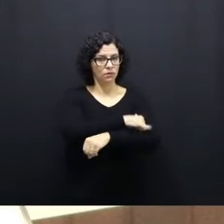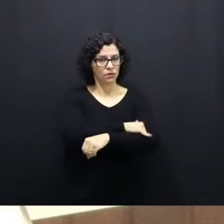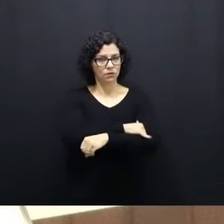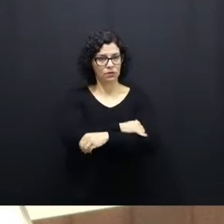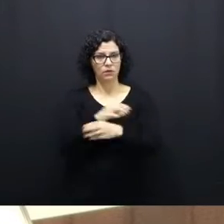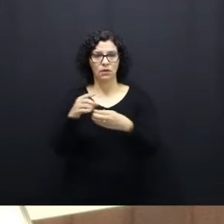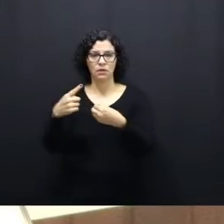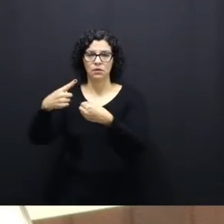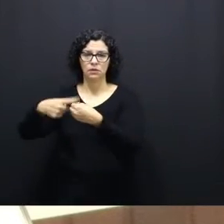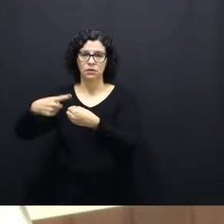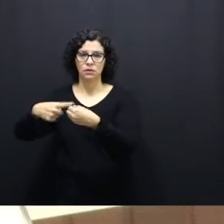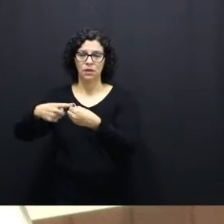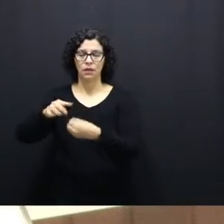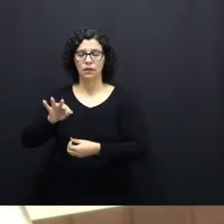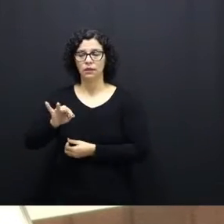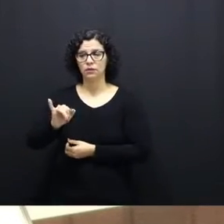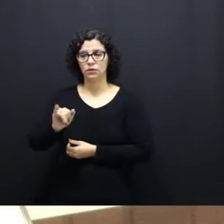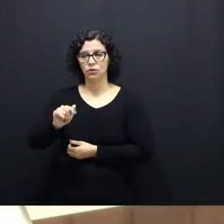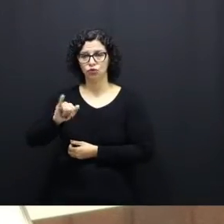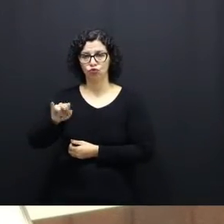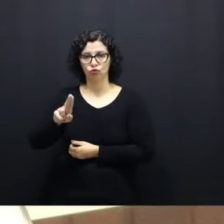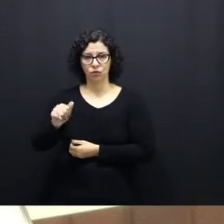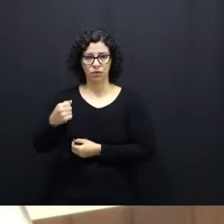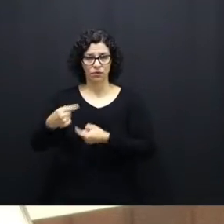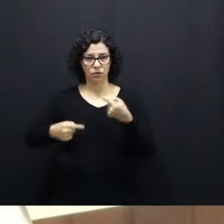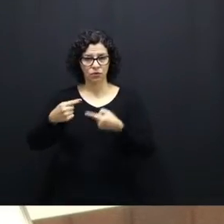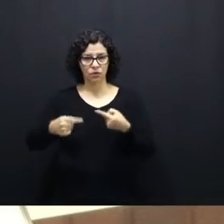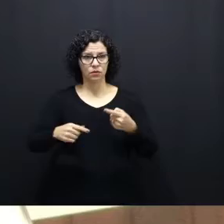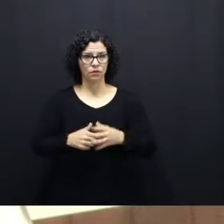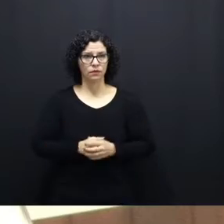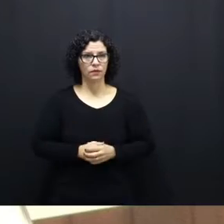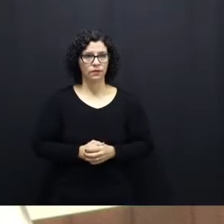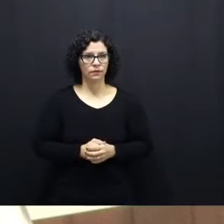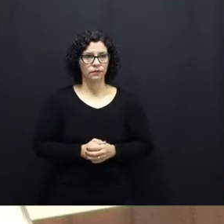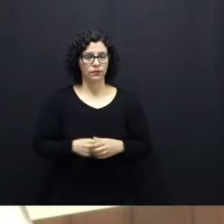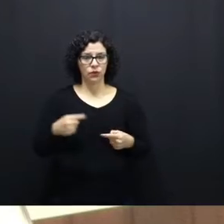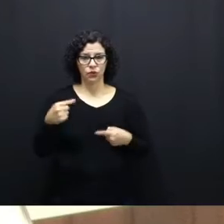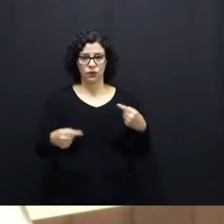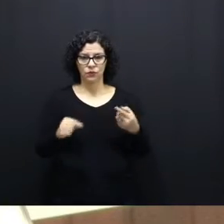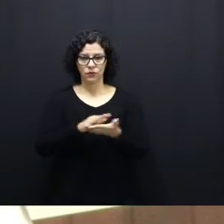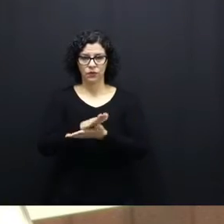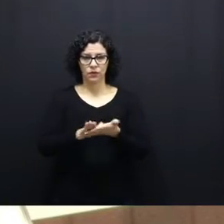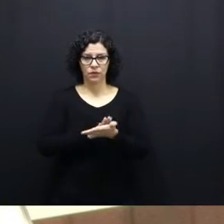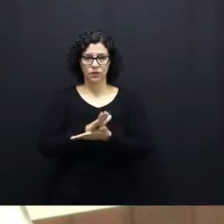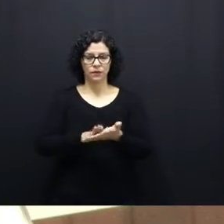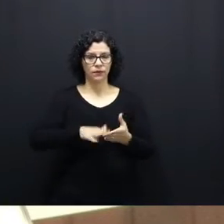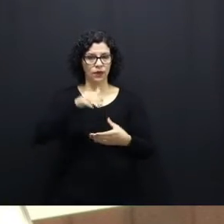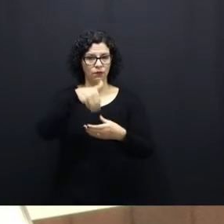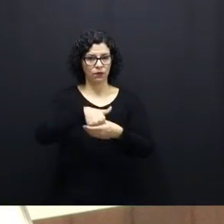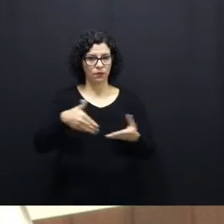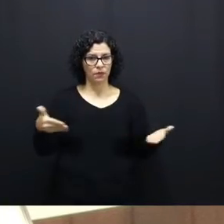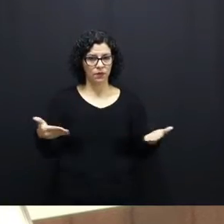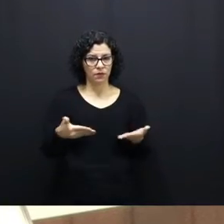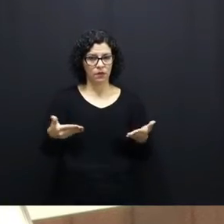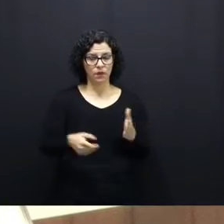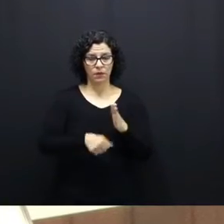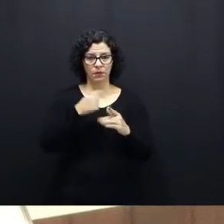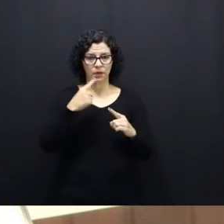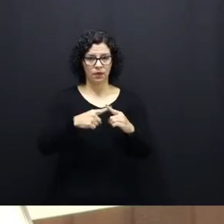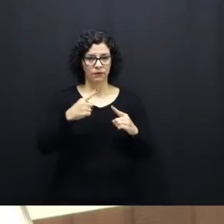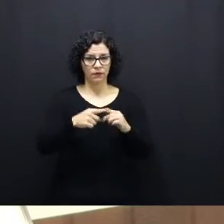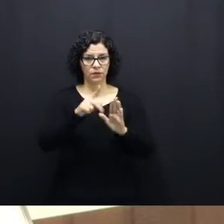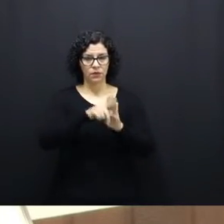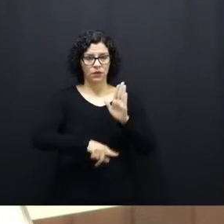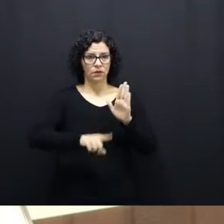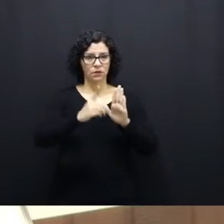dos Pinhais e o município de Tijucas do Sul colocamos a discussão não havendo discussão passamos a votação em primeiro turno